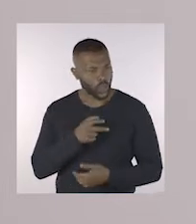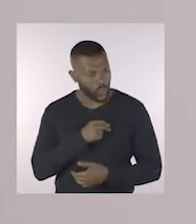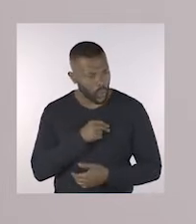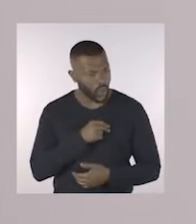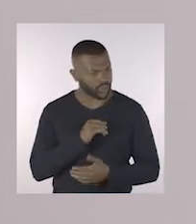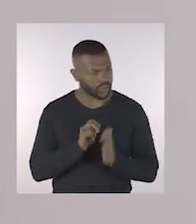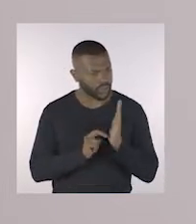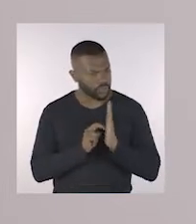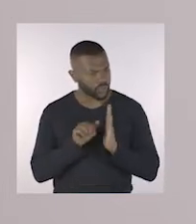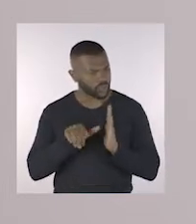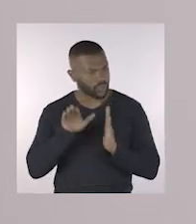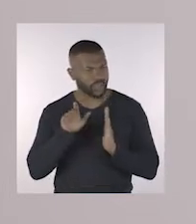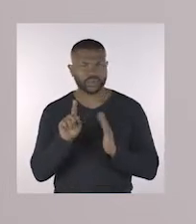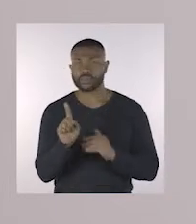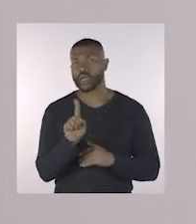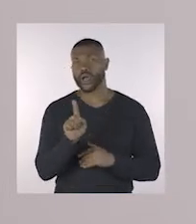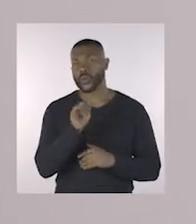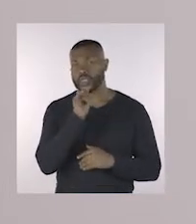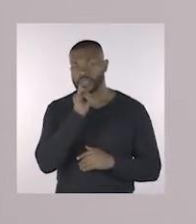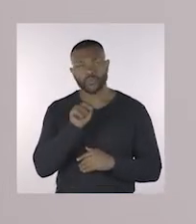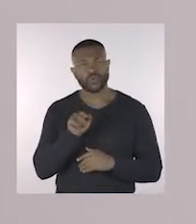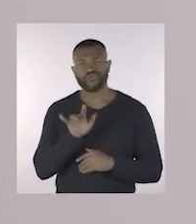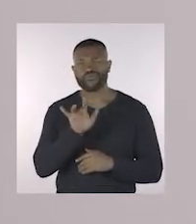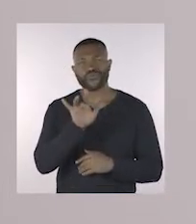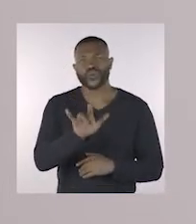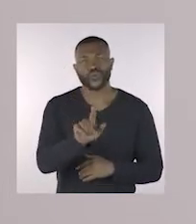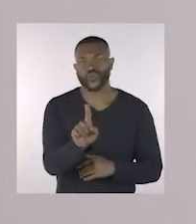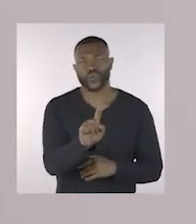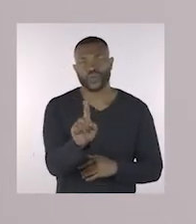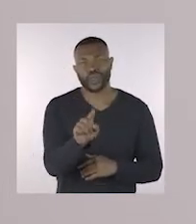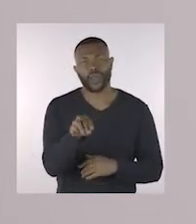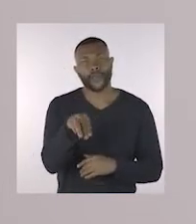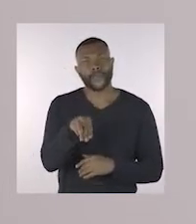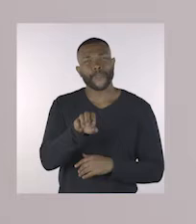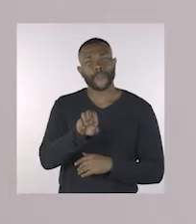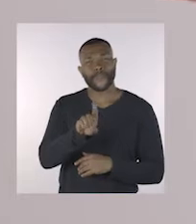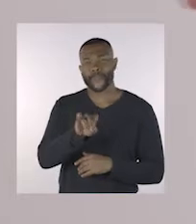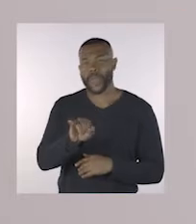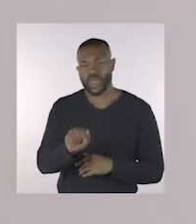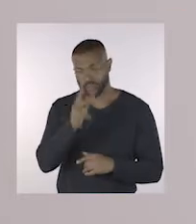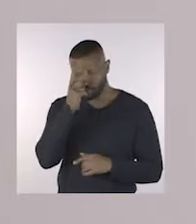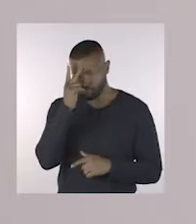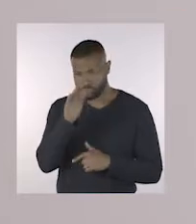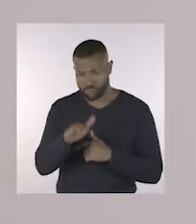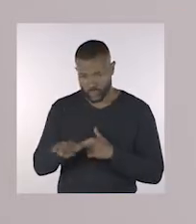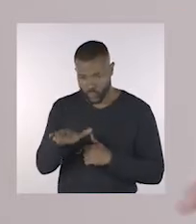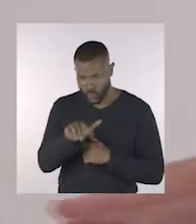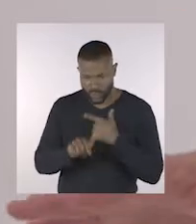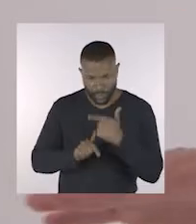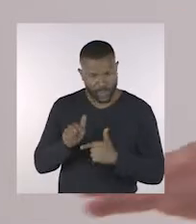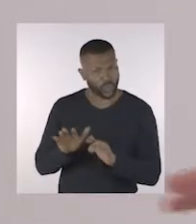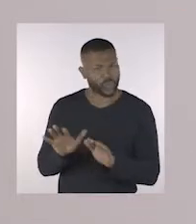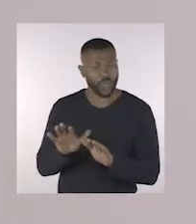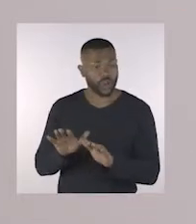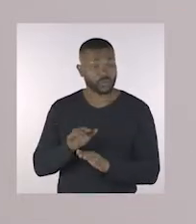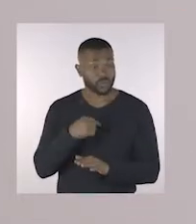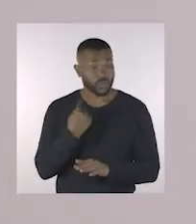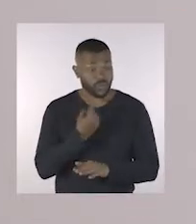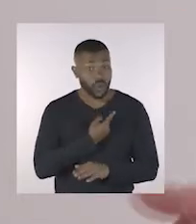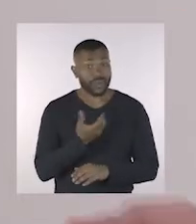assusta né p**** vai cobrar mais imposto não queremos mexer no imposto da classe média dos trabalhadores